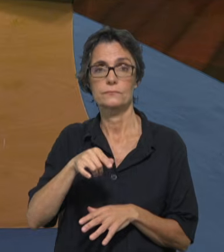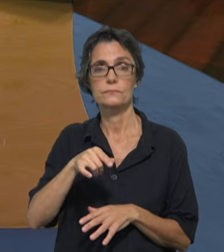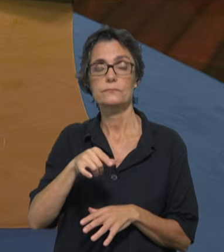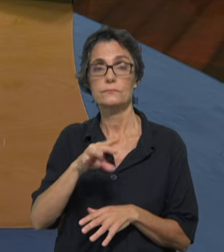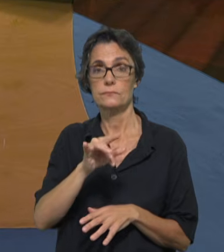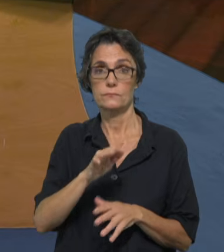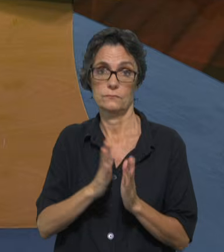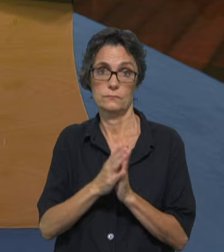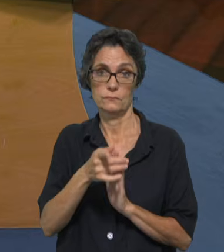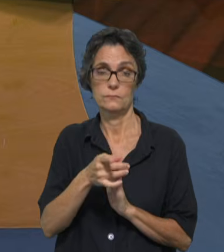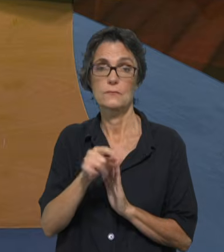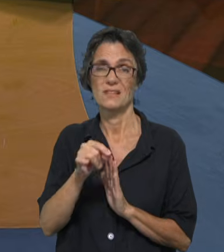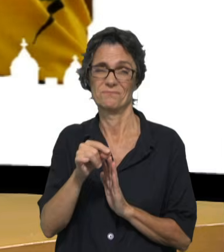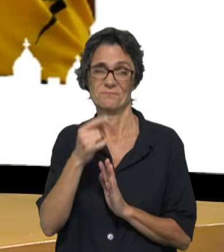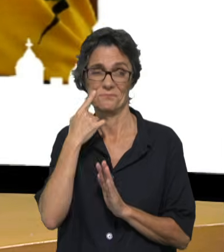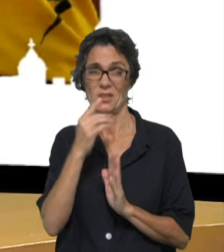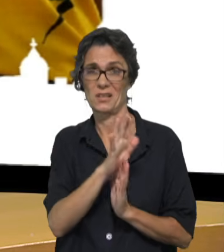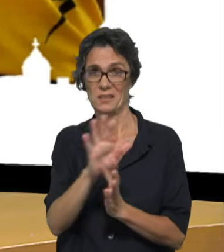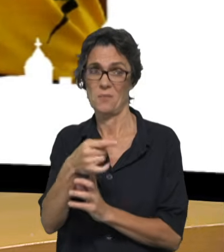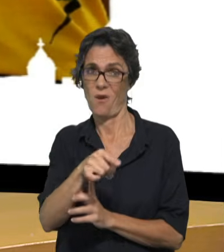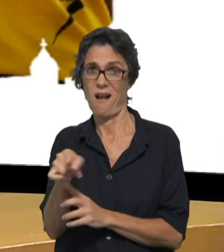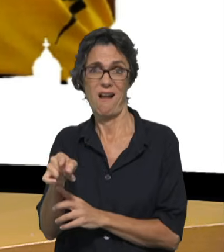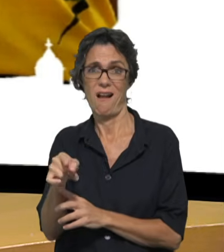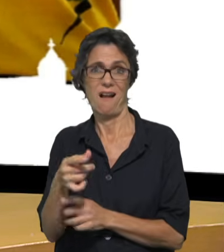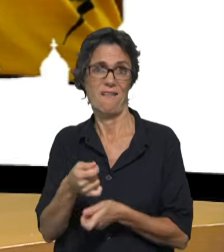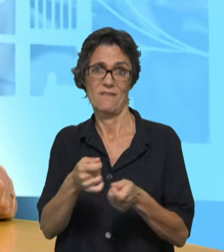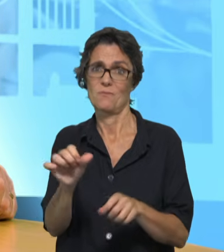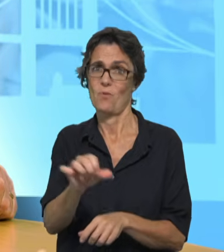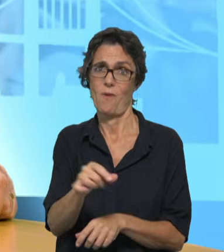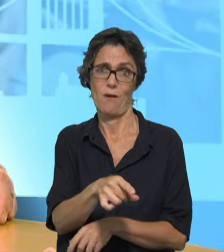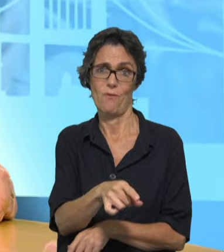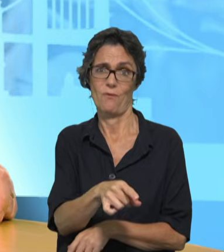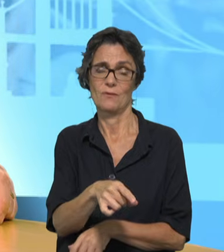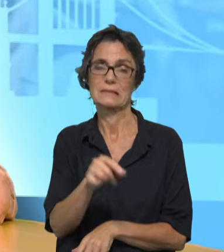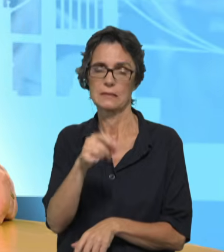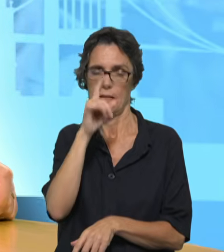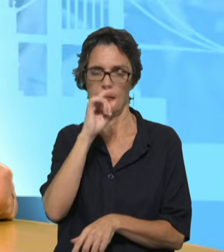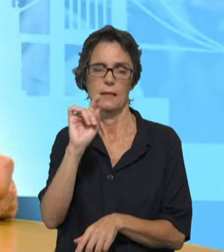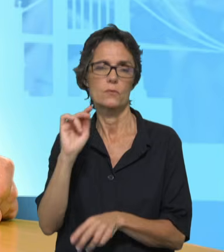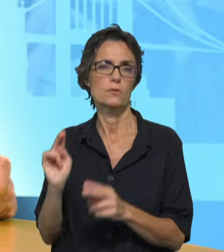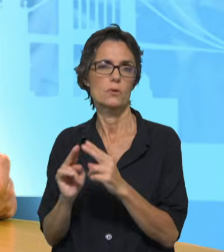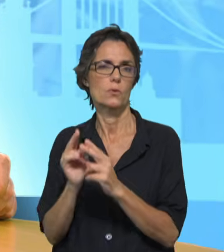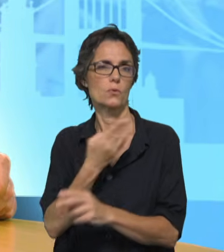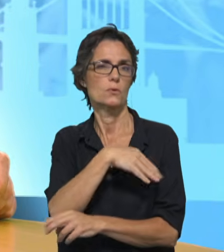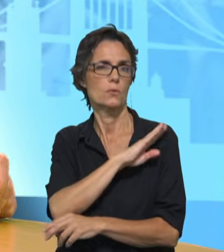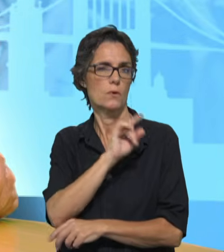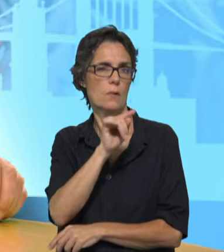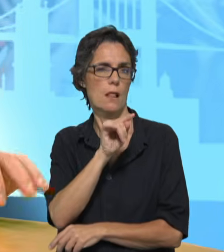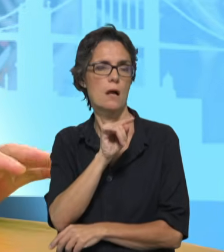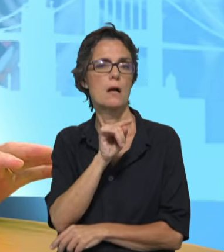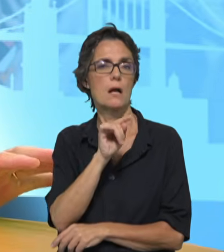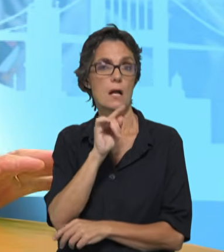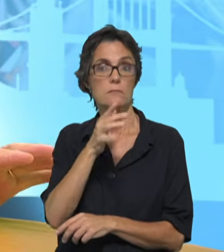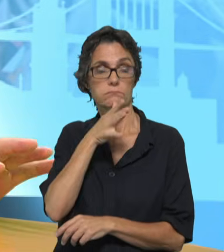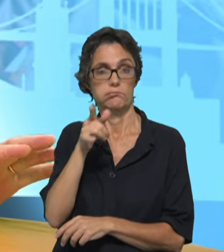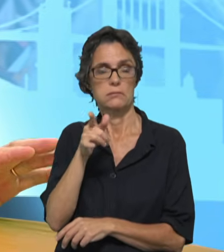de como o investimento... Temos as duas. Mas recordo que nessas jornadas de estudo que aconteceram em Coimbra, o Padre Miguel Neto dizia que